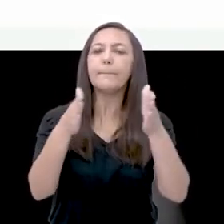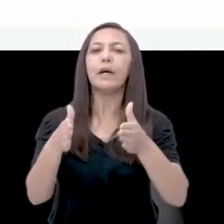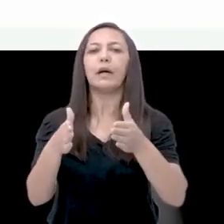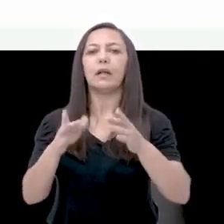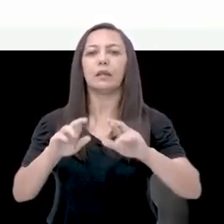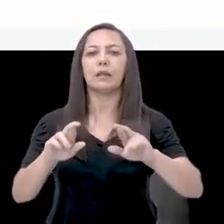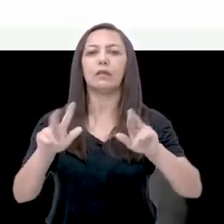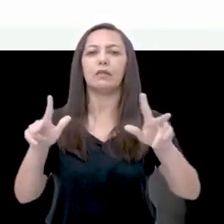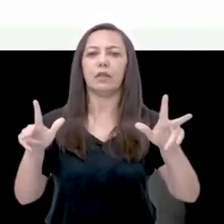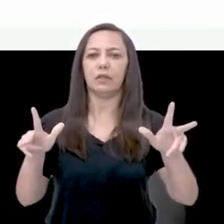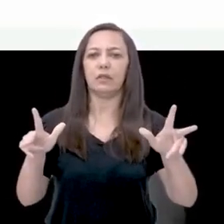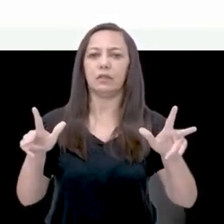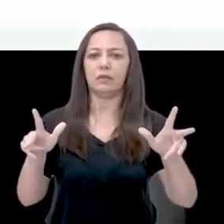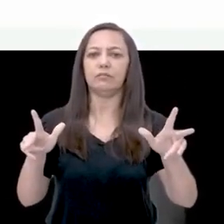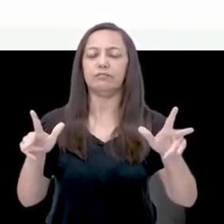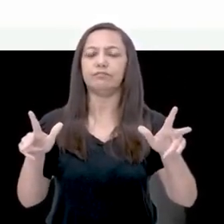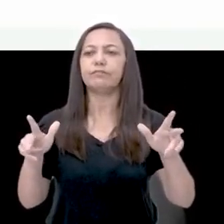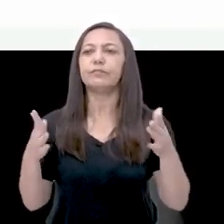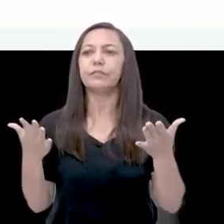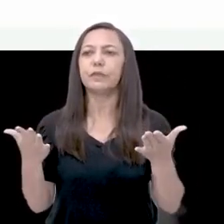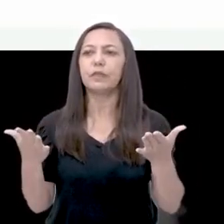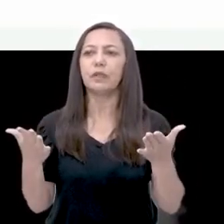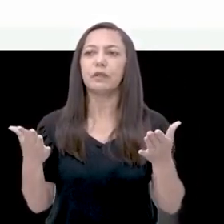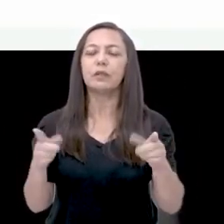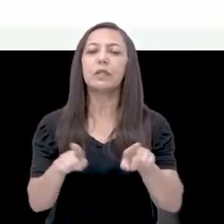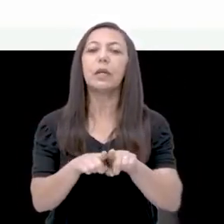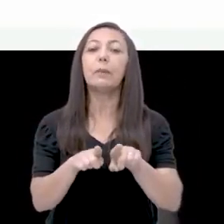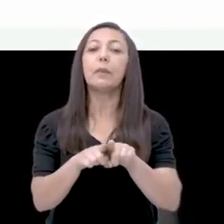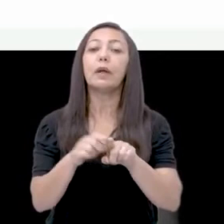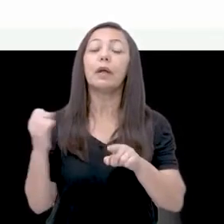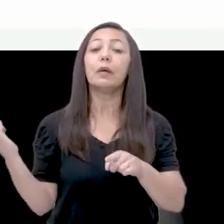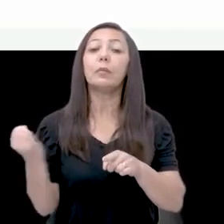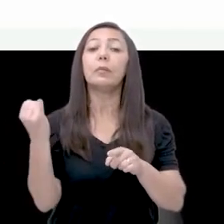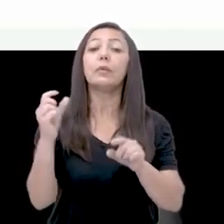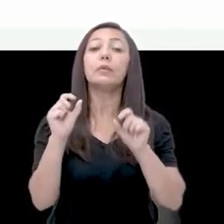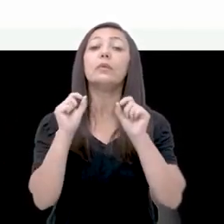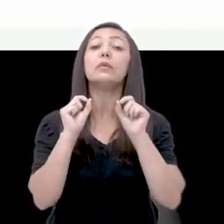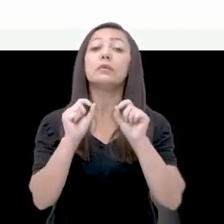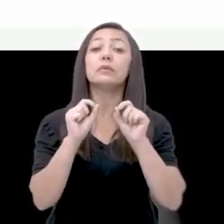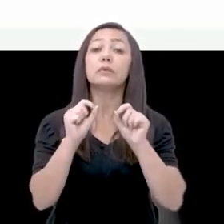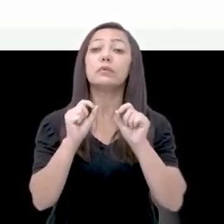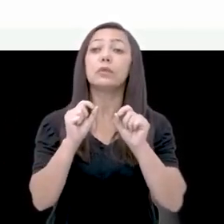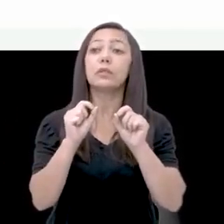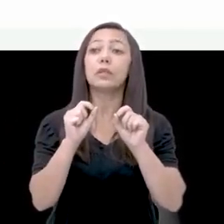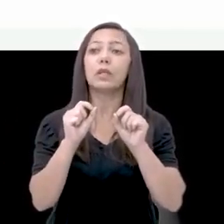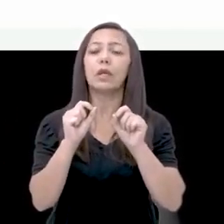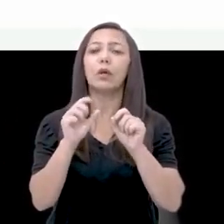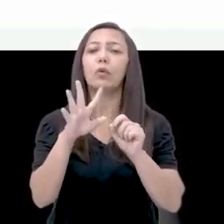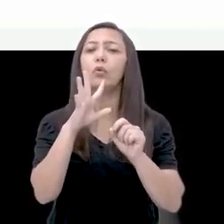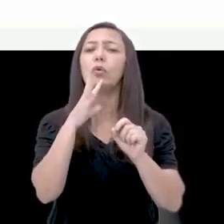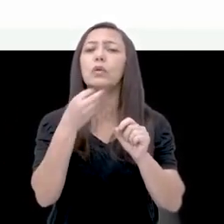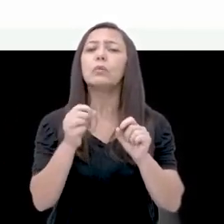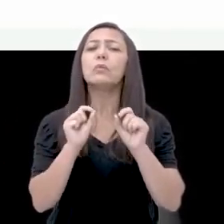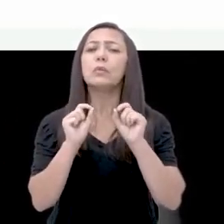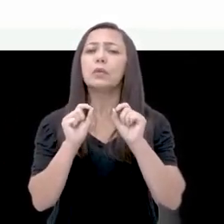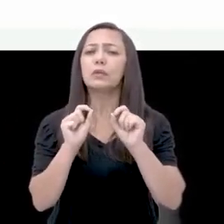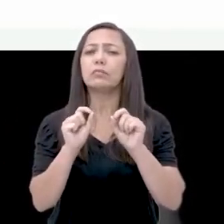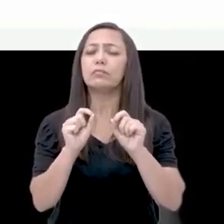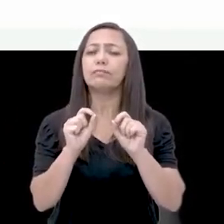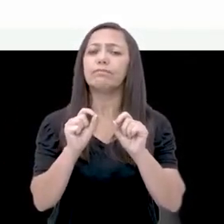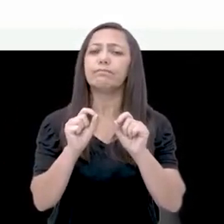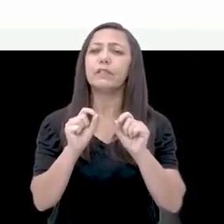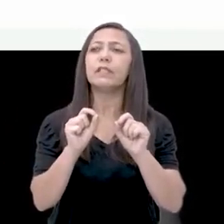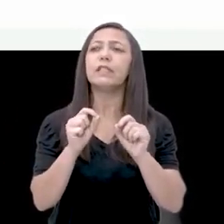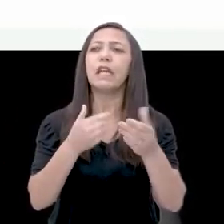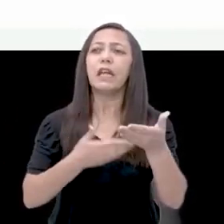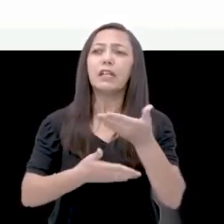as partes e entre uma das partes e o todo. Vamos dar ênfase à segunda parte aqui do objeto de conhecimento,